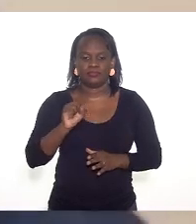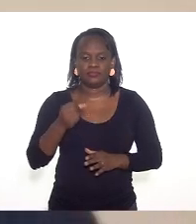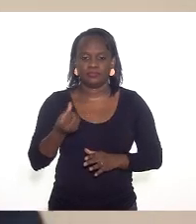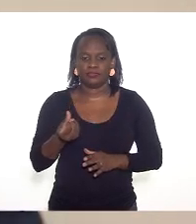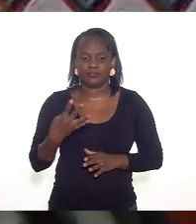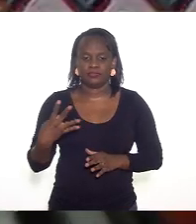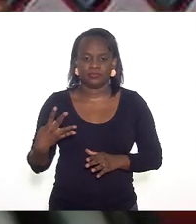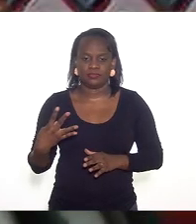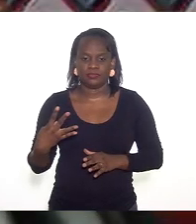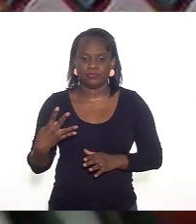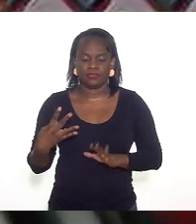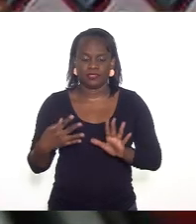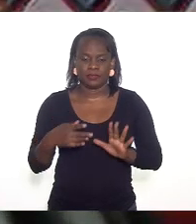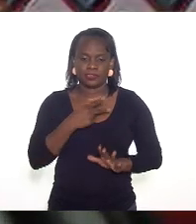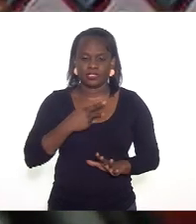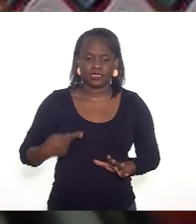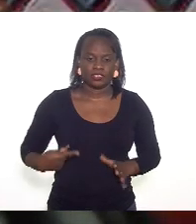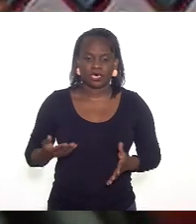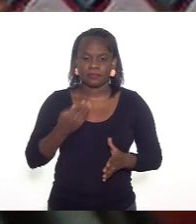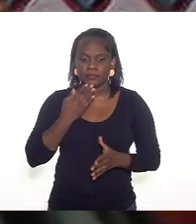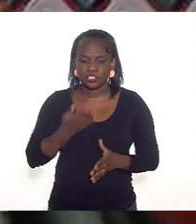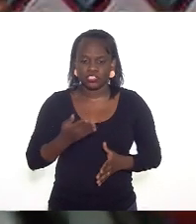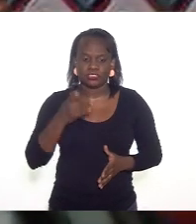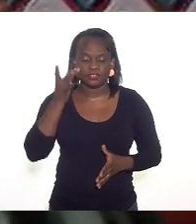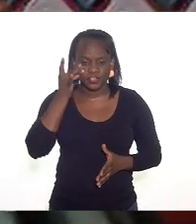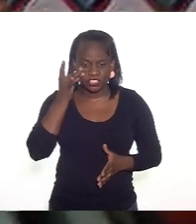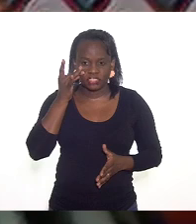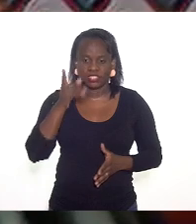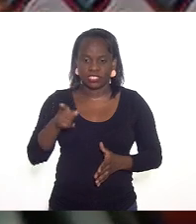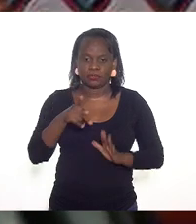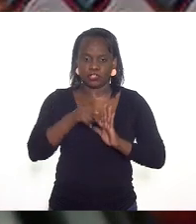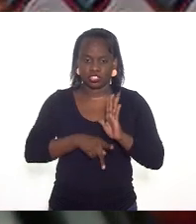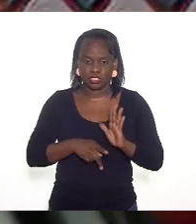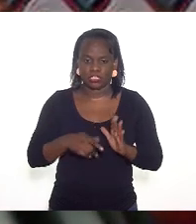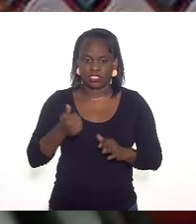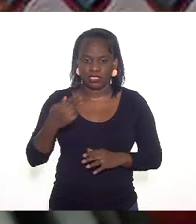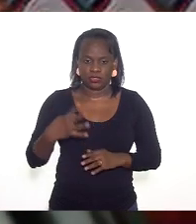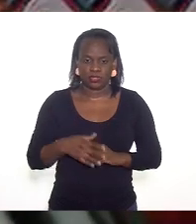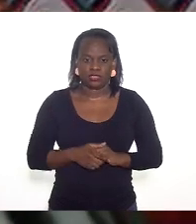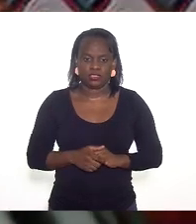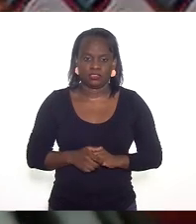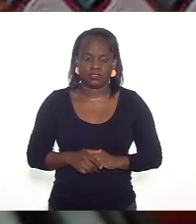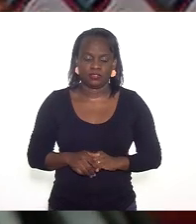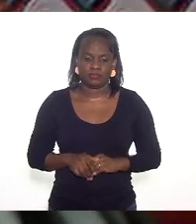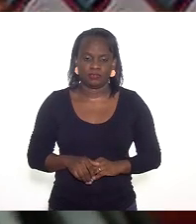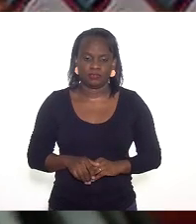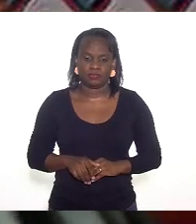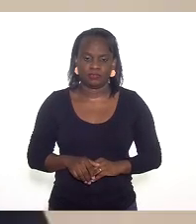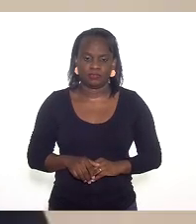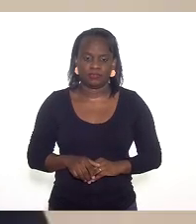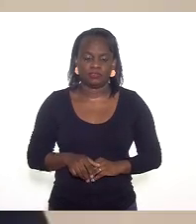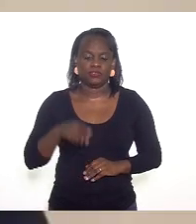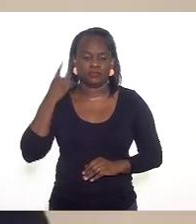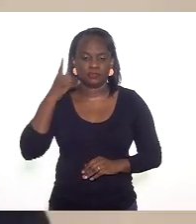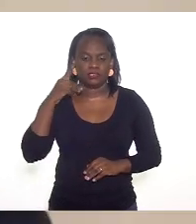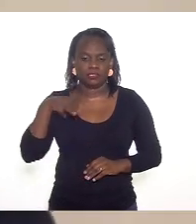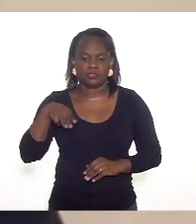3864. Presidente, eu gostaria de pedir vista a Vossa Excelência desse projeto, 14.